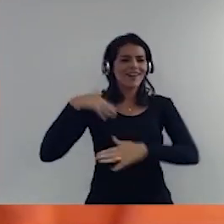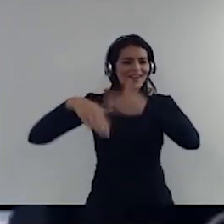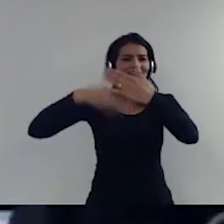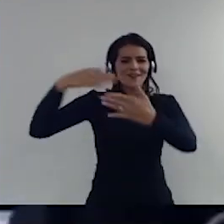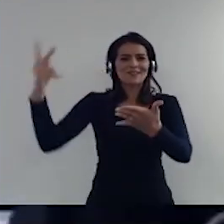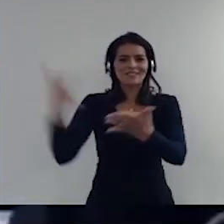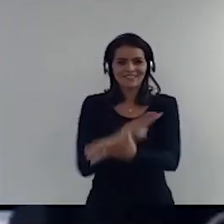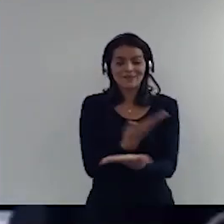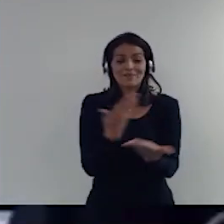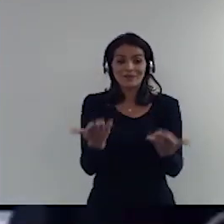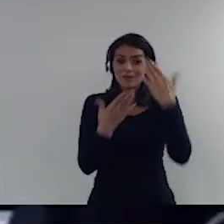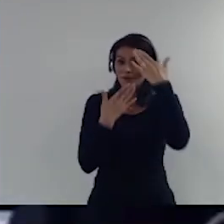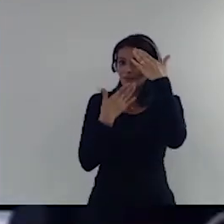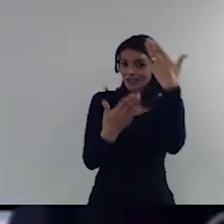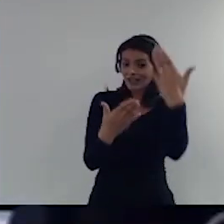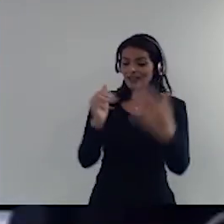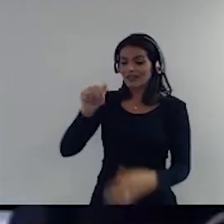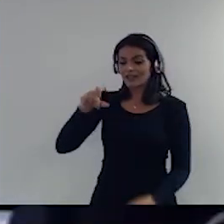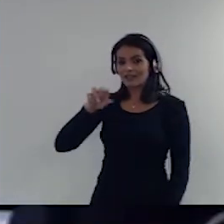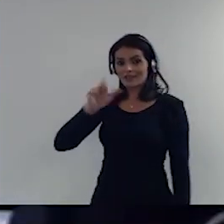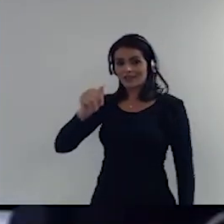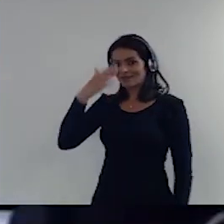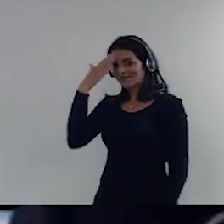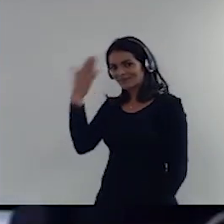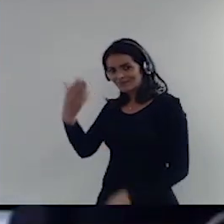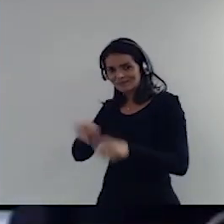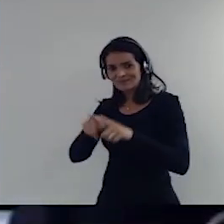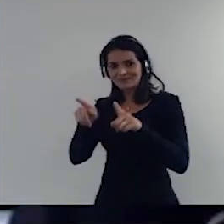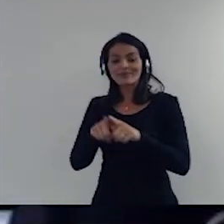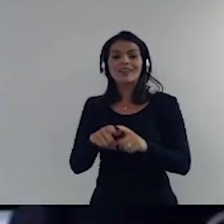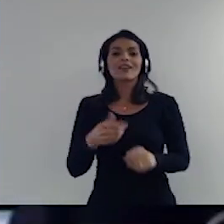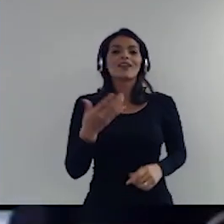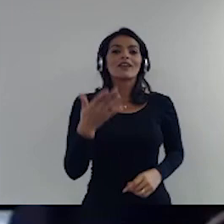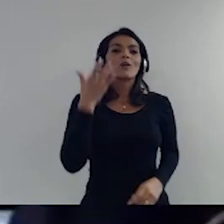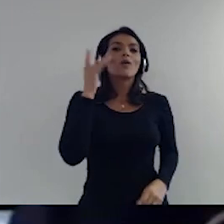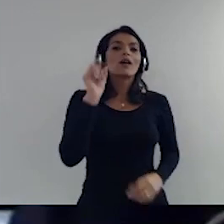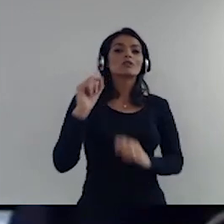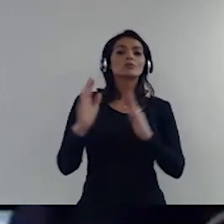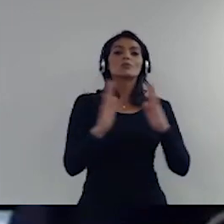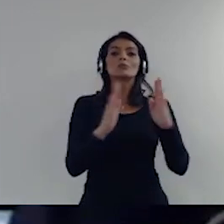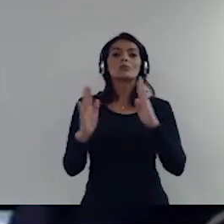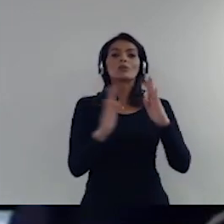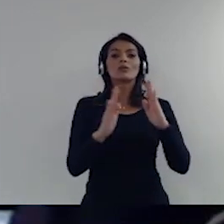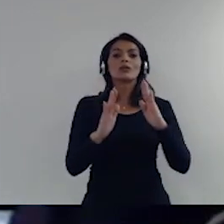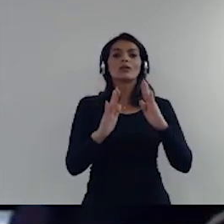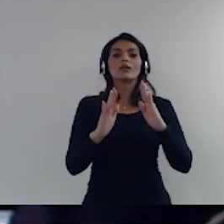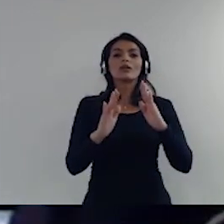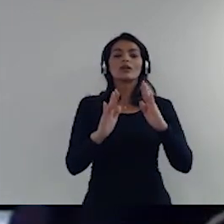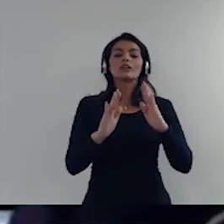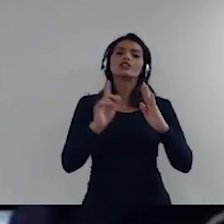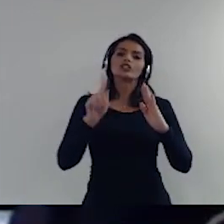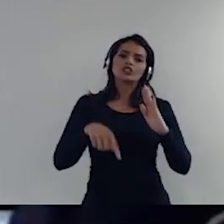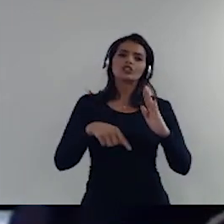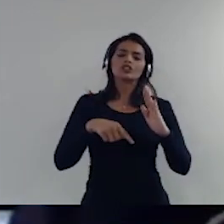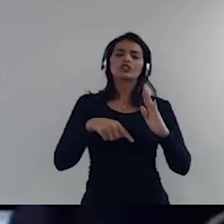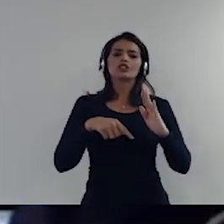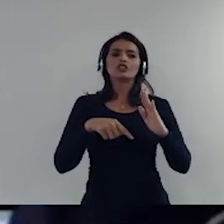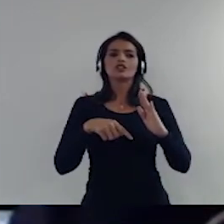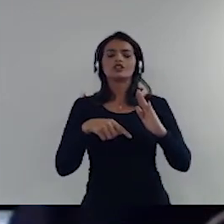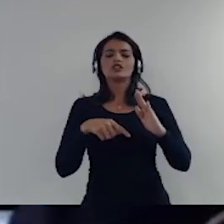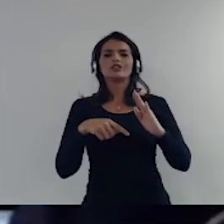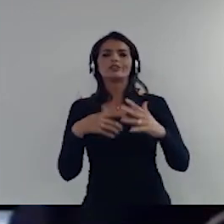Doutora Andréa, nós que agradecemos a sua fala também. Eu acho que em tempos de pós-verdades, em